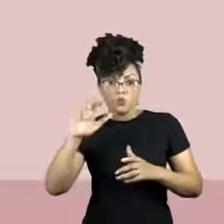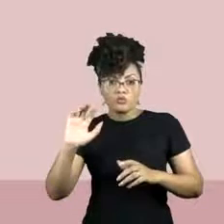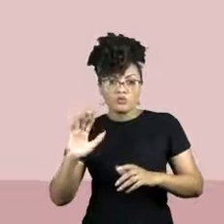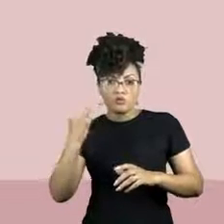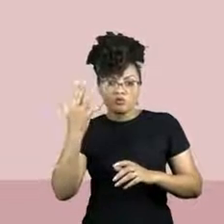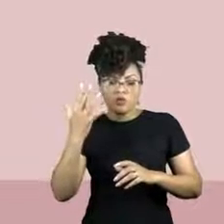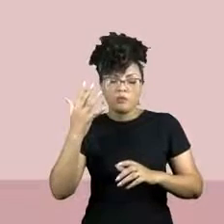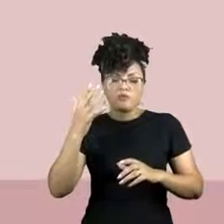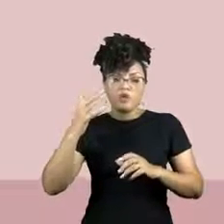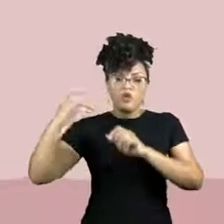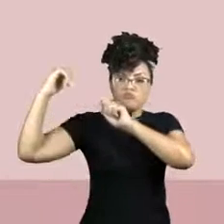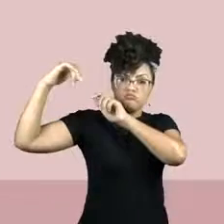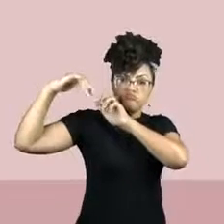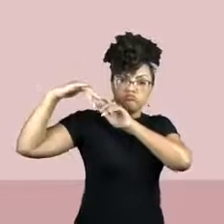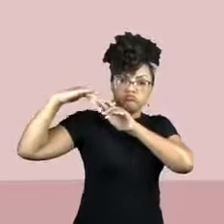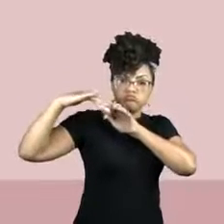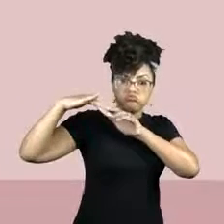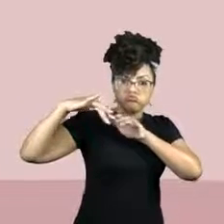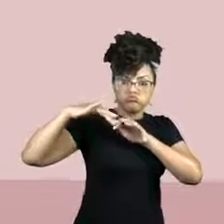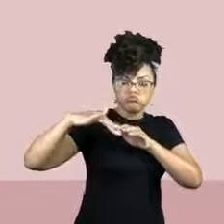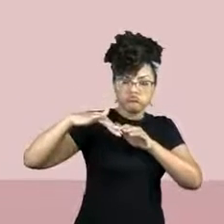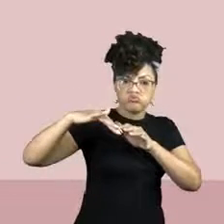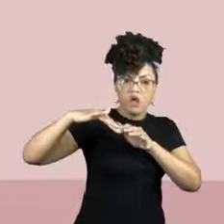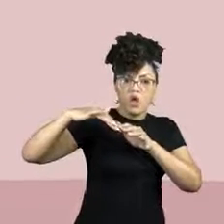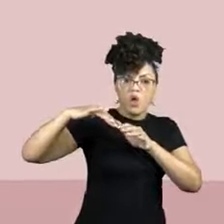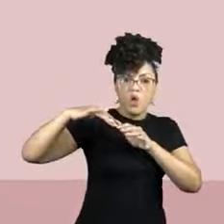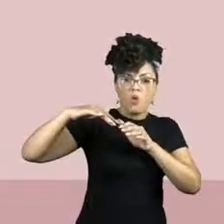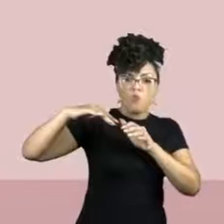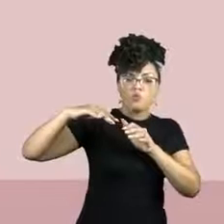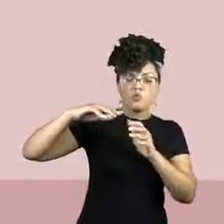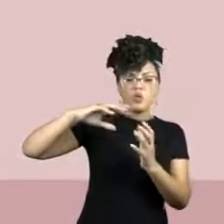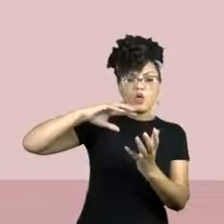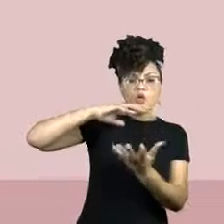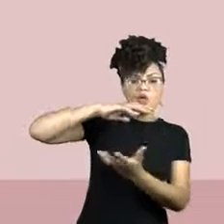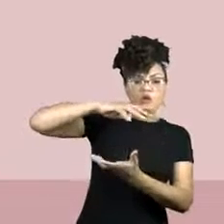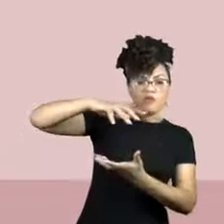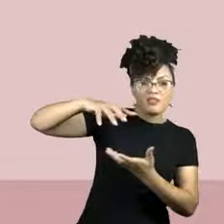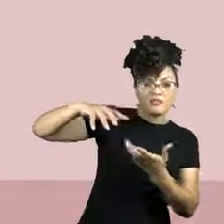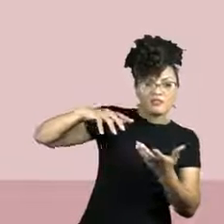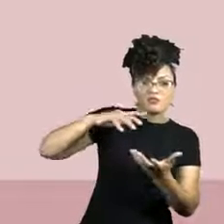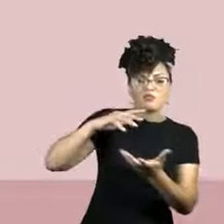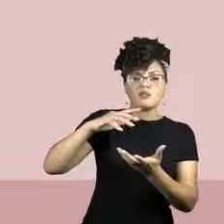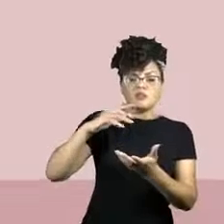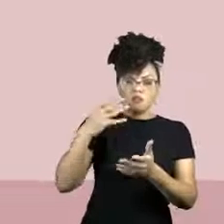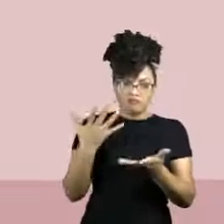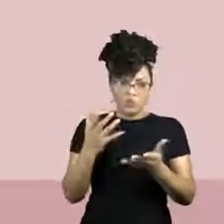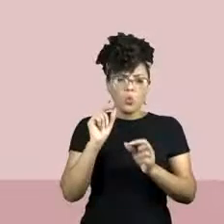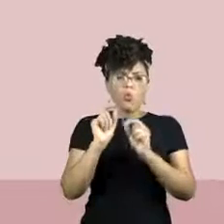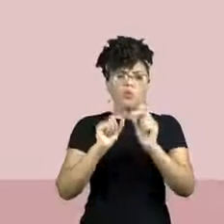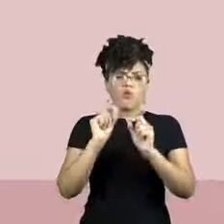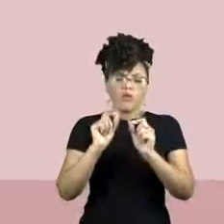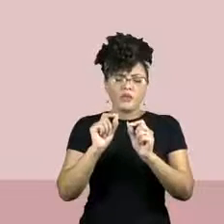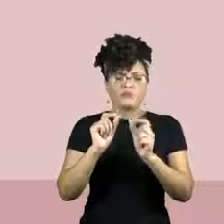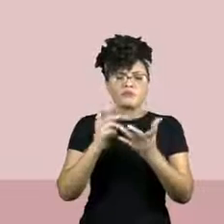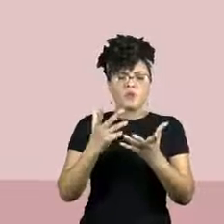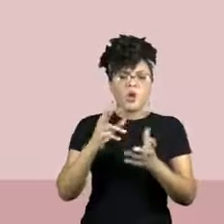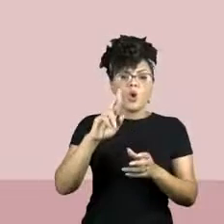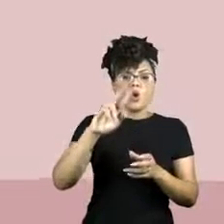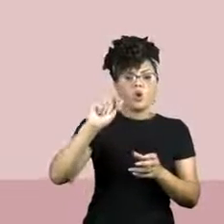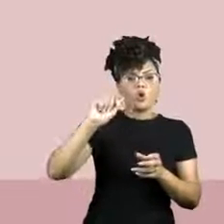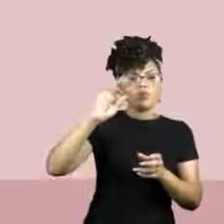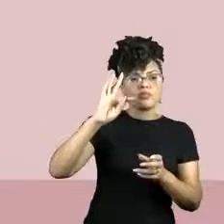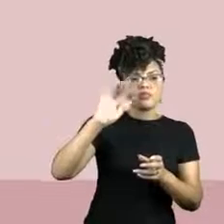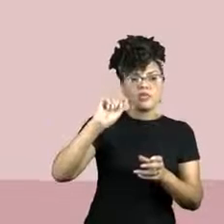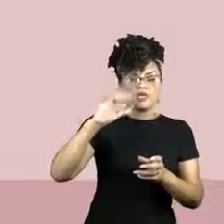de um deslizamento do tipo rotacional. Tá? O que é um deslizamento rotacional? É um deslizamento que não ocorre